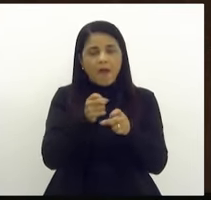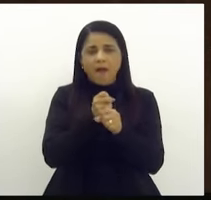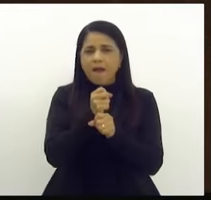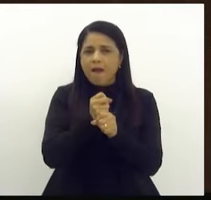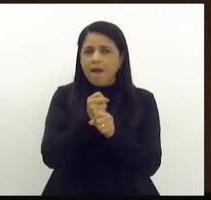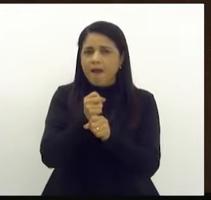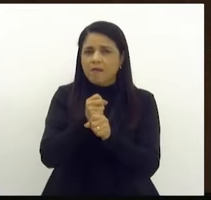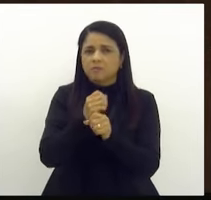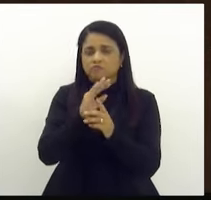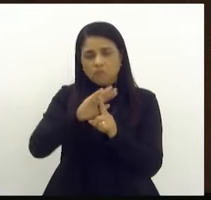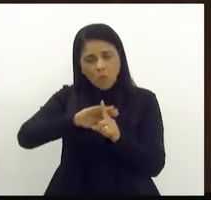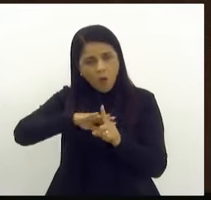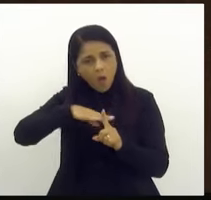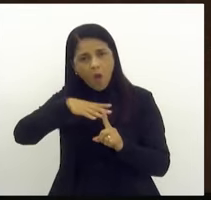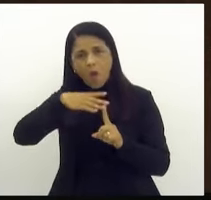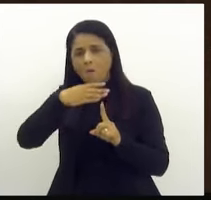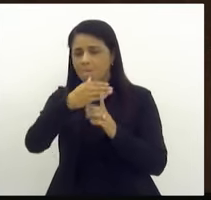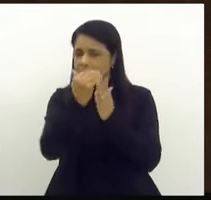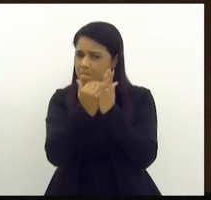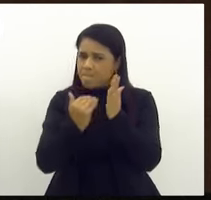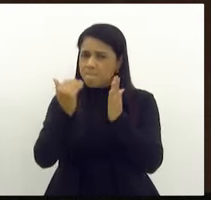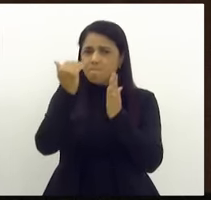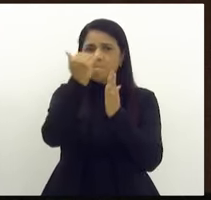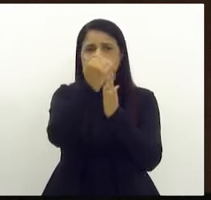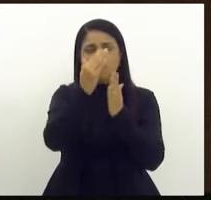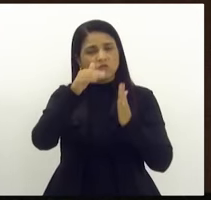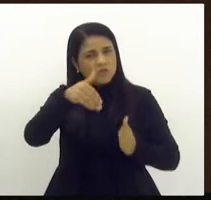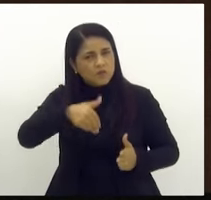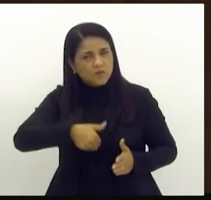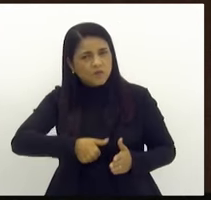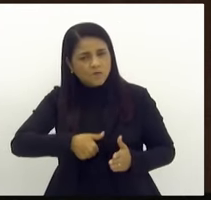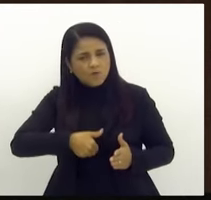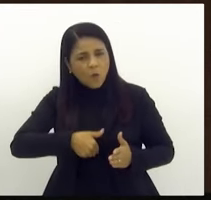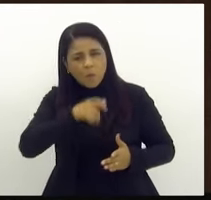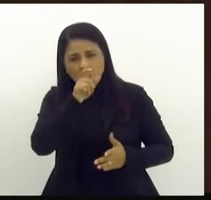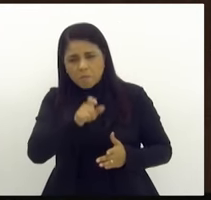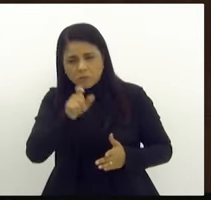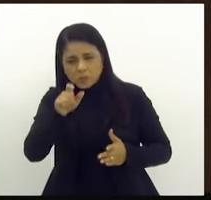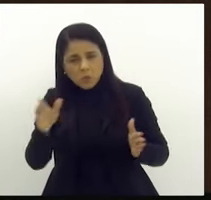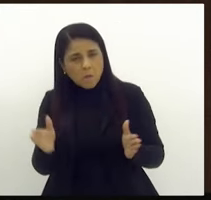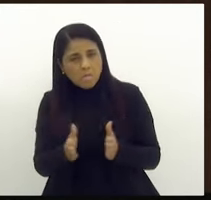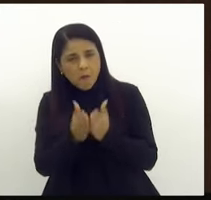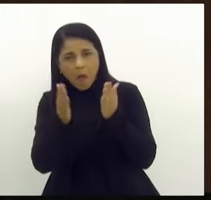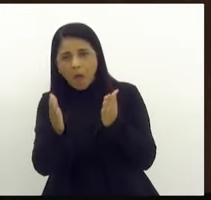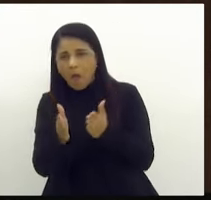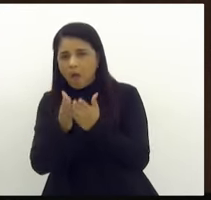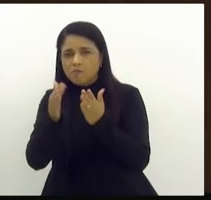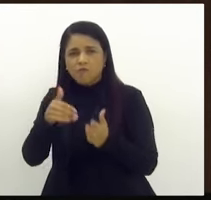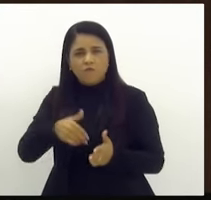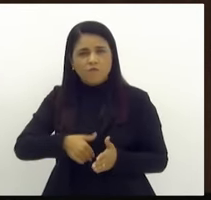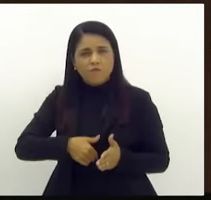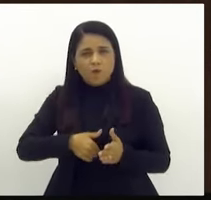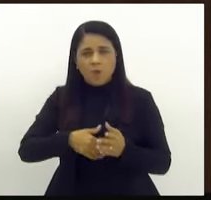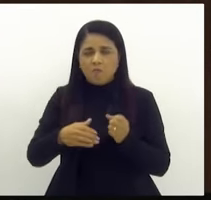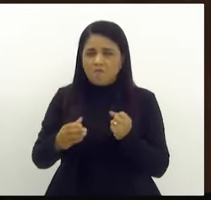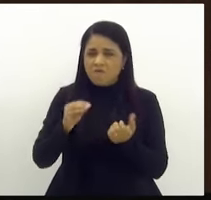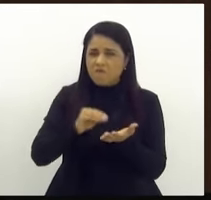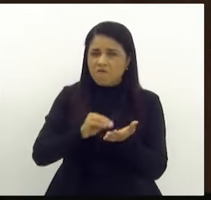lado um aumento tremendo né da fome da quantidade de pessoas famélica